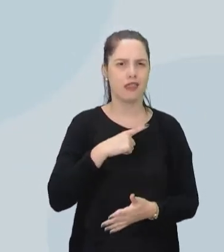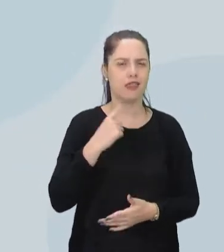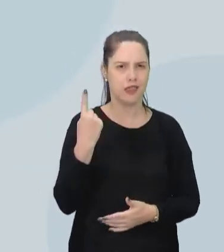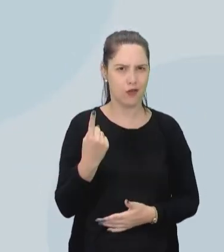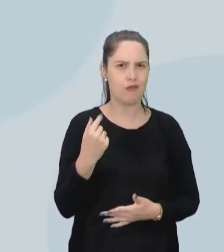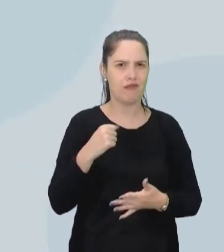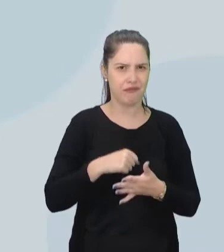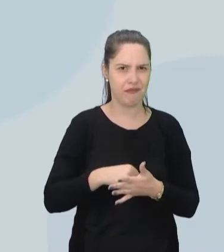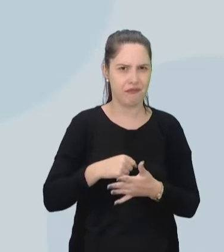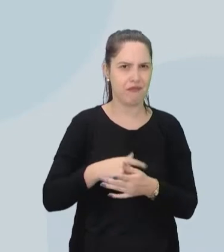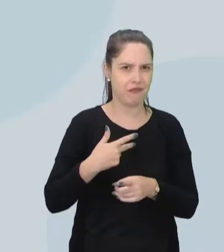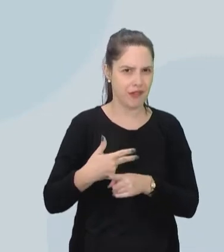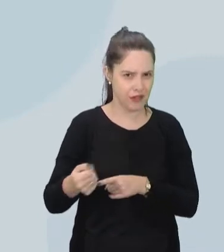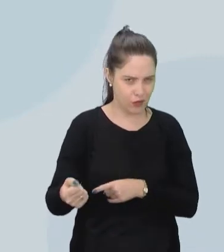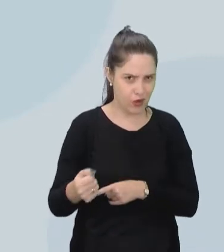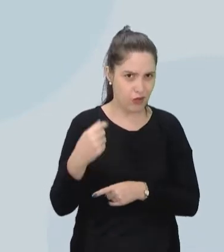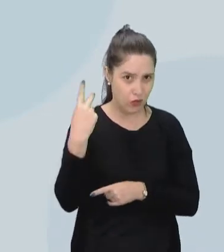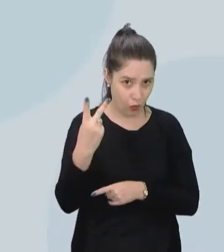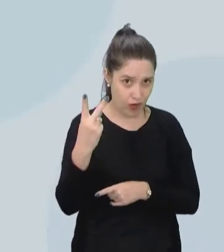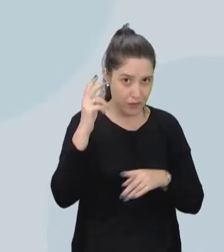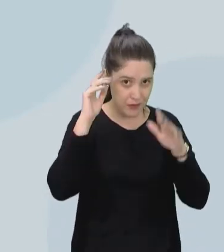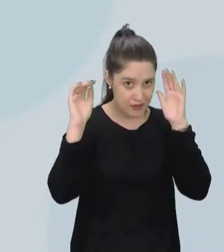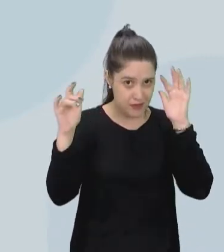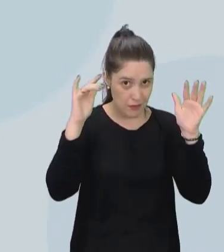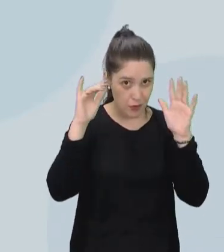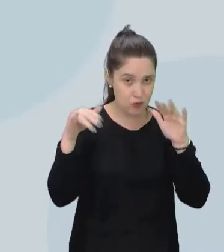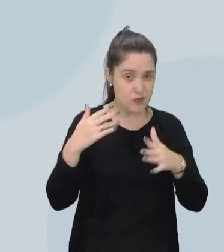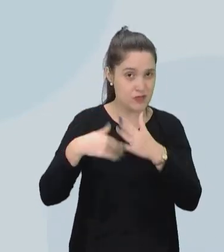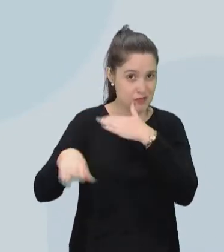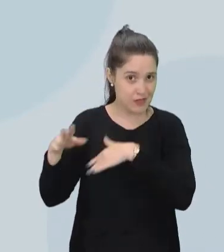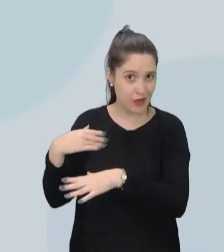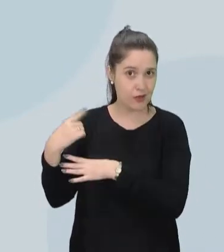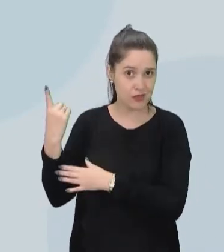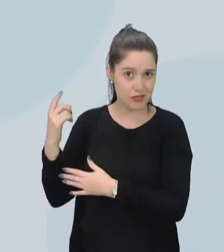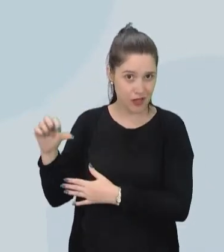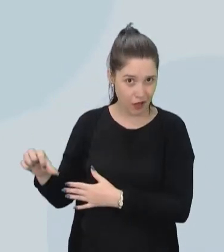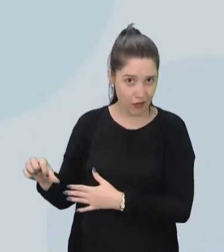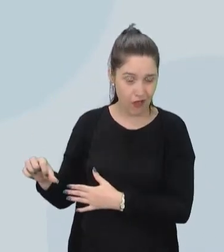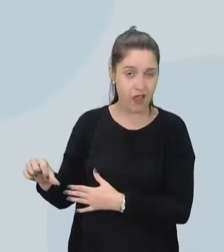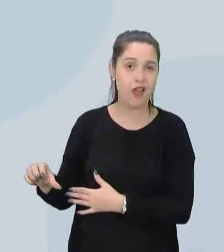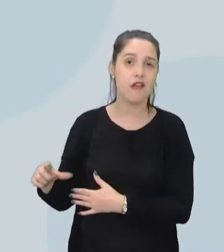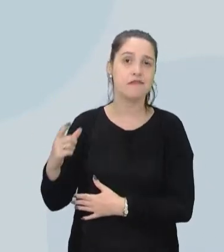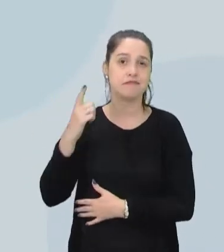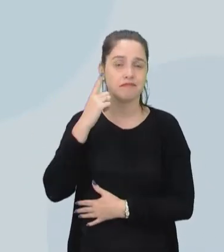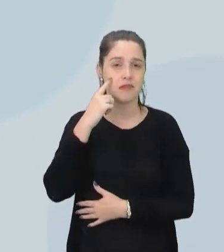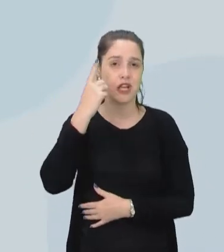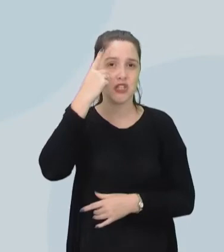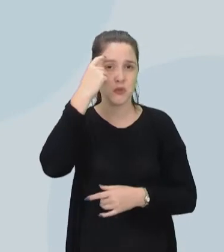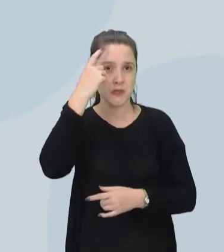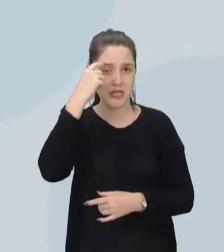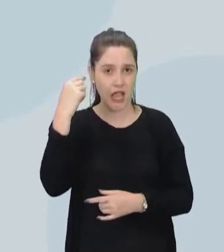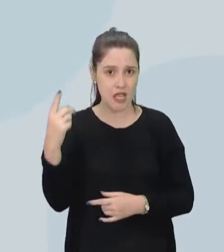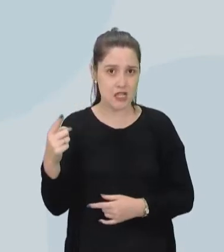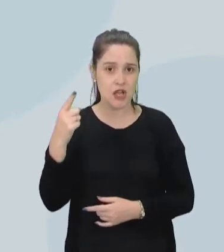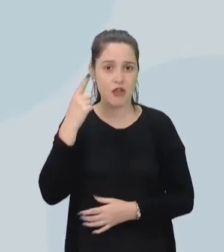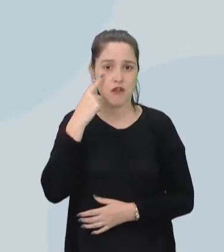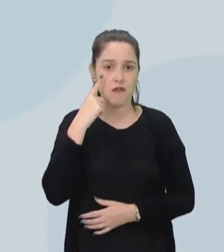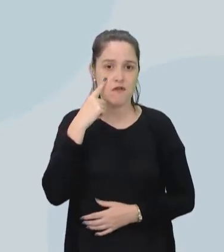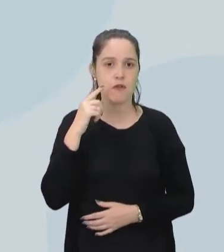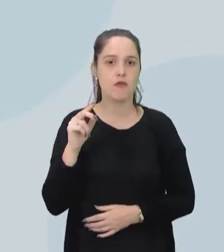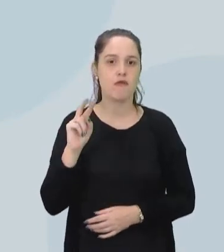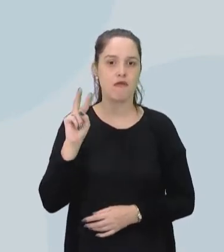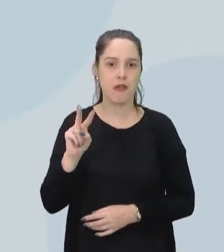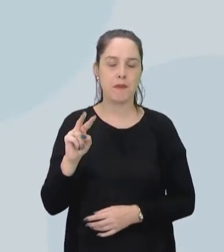vencedor em dois pensadores aí do século XIX divergindo nas suas ideias? Vamos dar uma